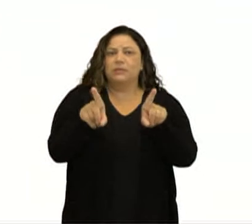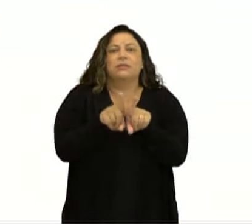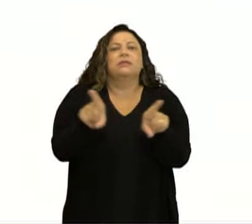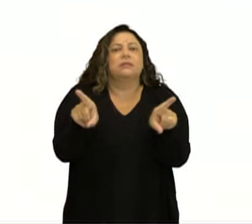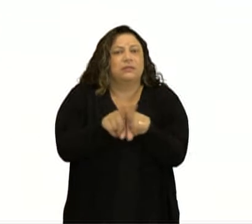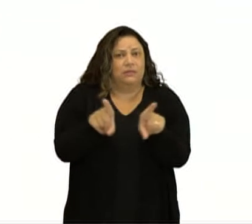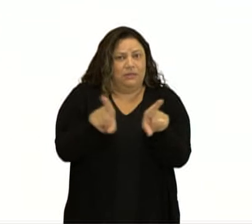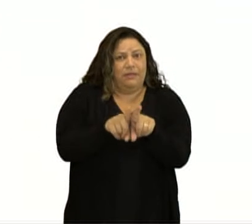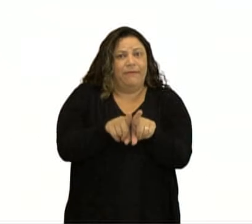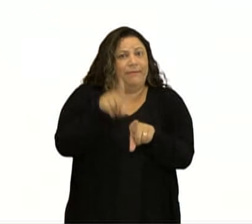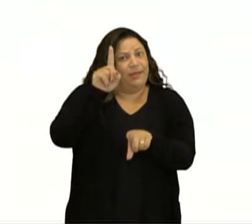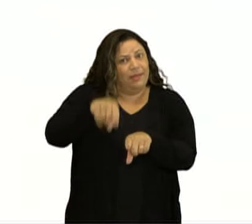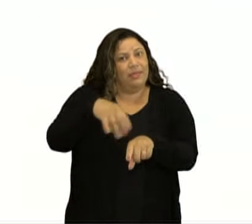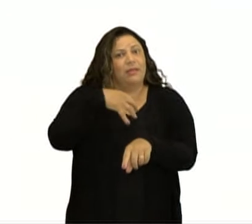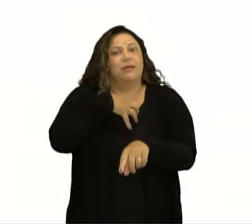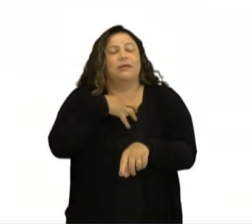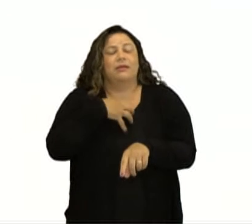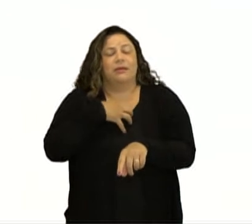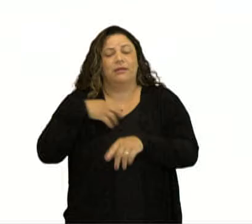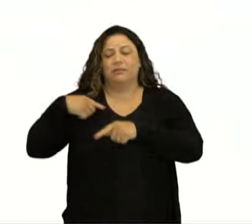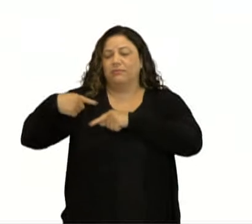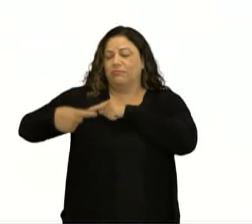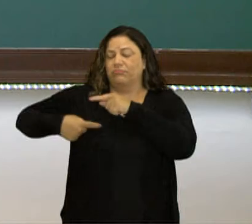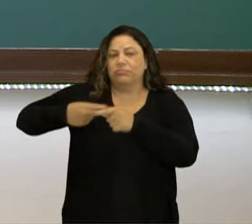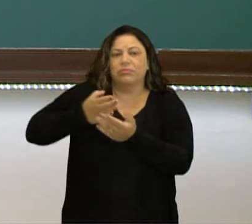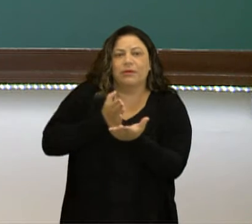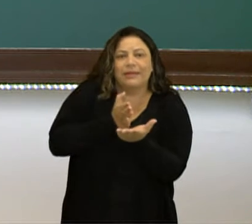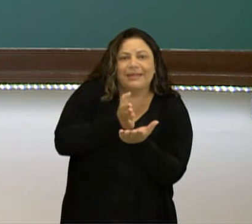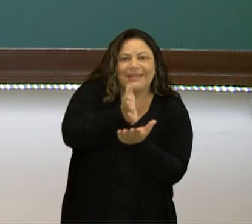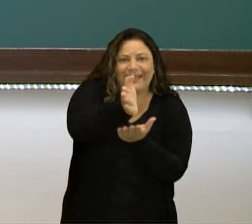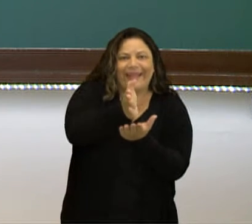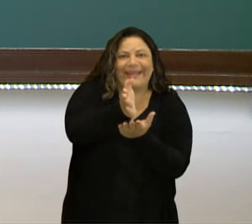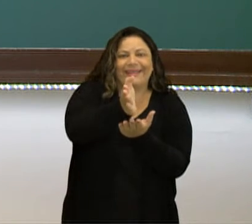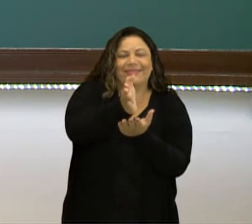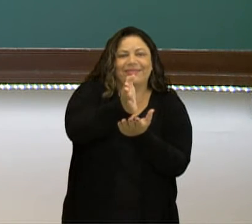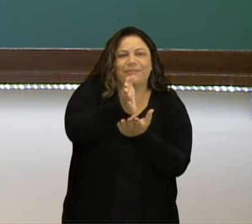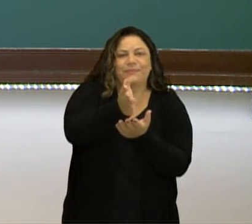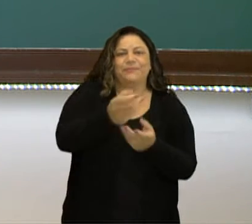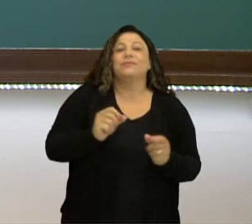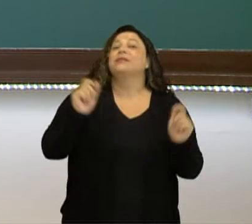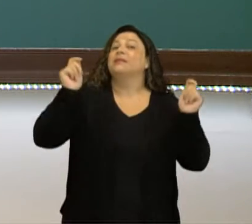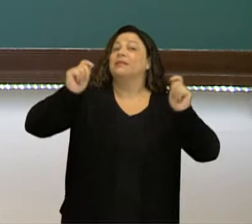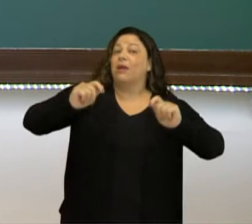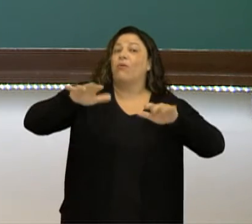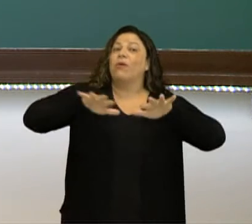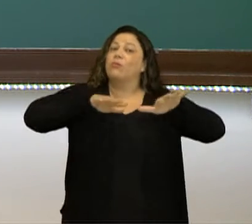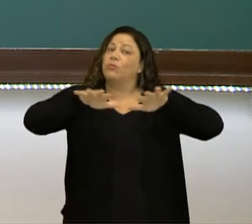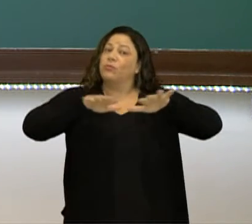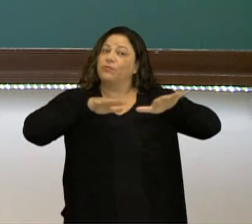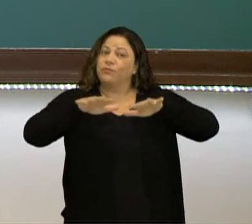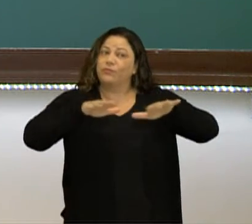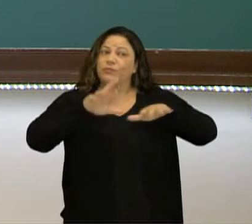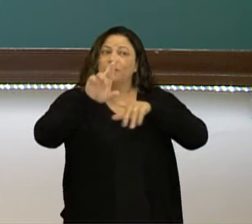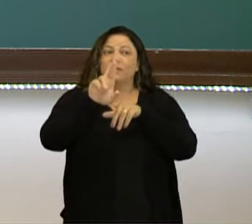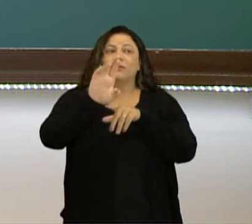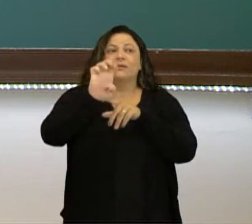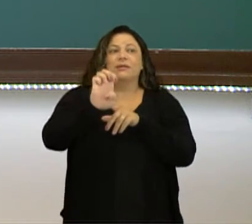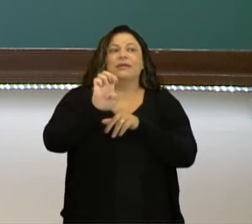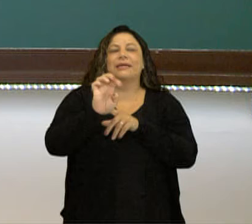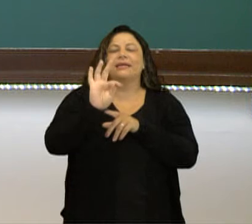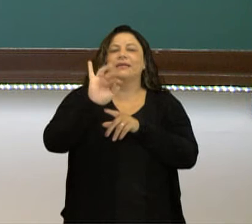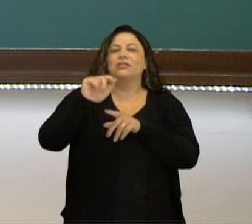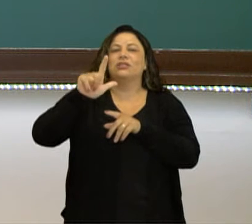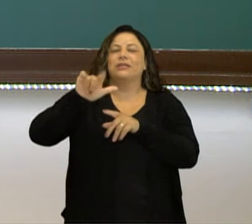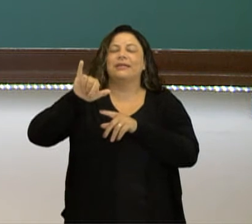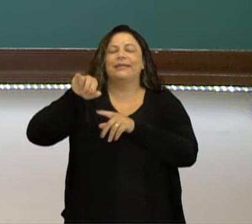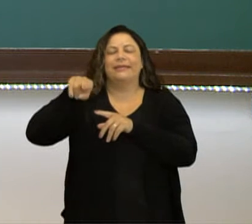nessa situação, a trajetória em linha reta. Então é o famoso movimento retilíneo uniforme, certo? É uma aplicação. Um dos casos a